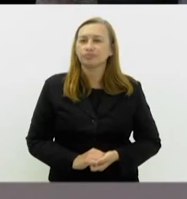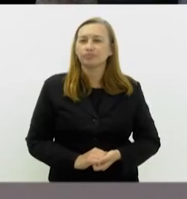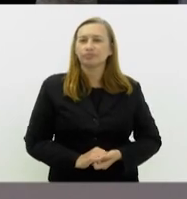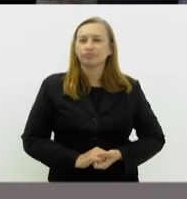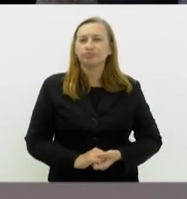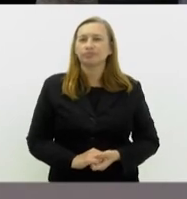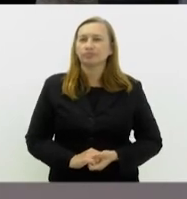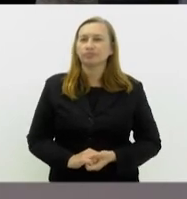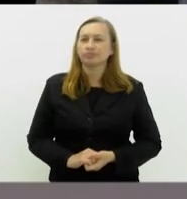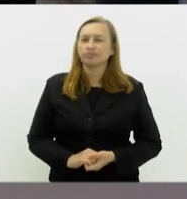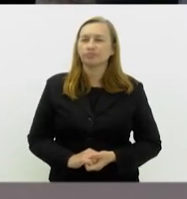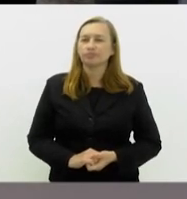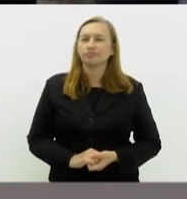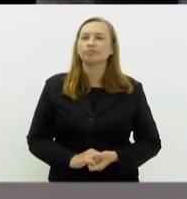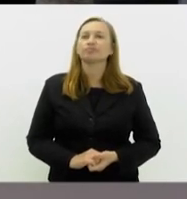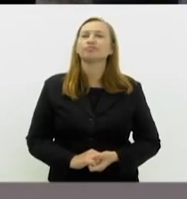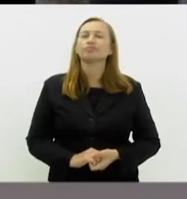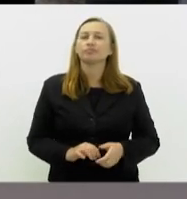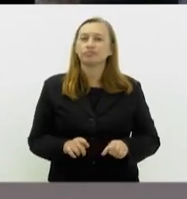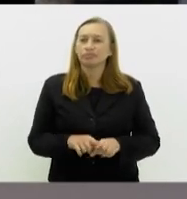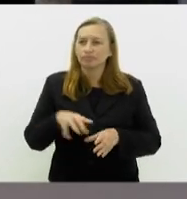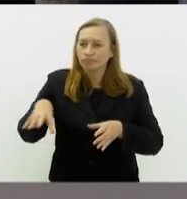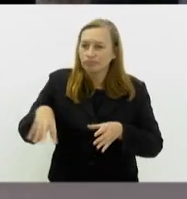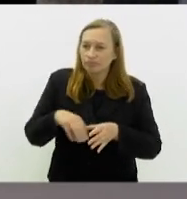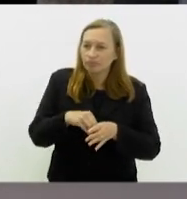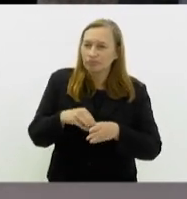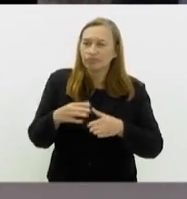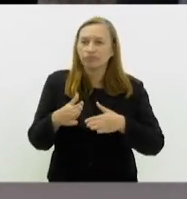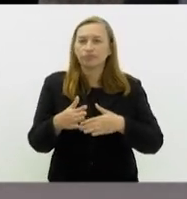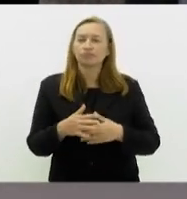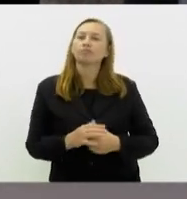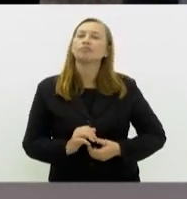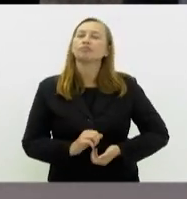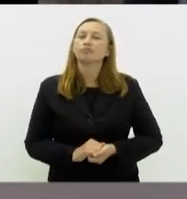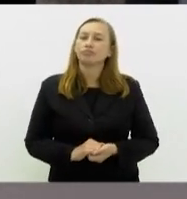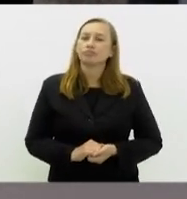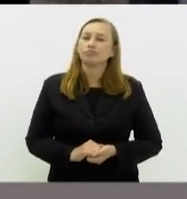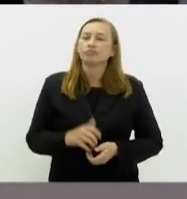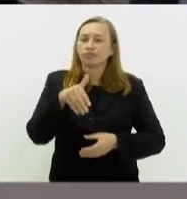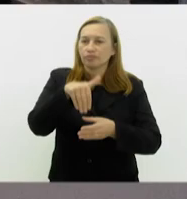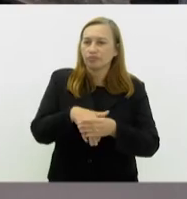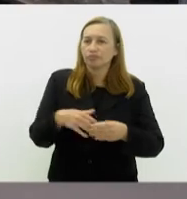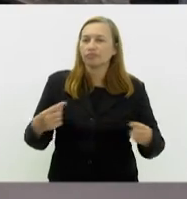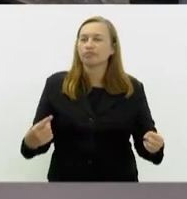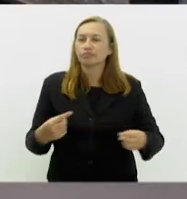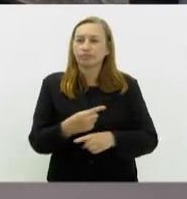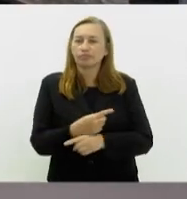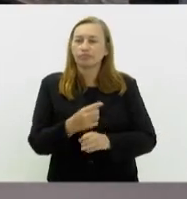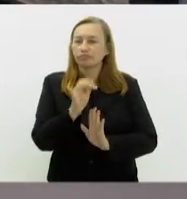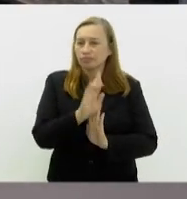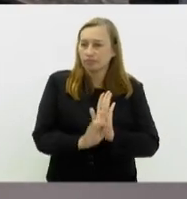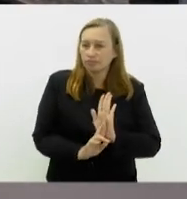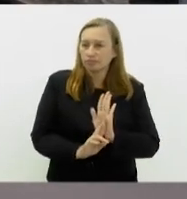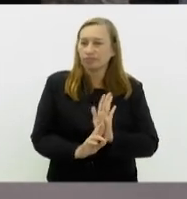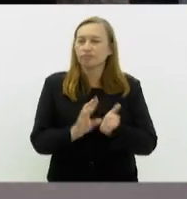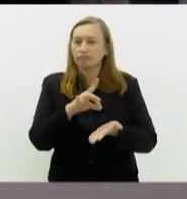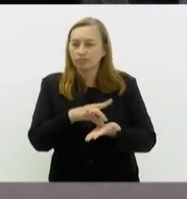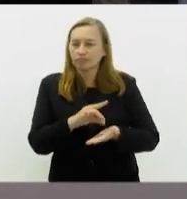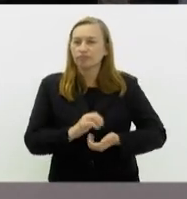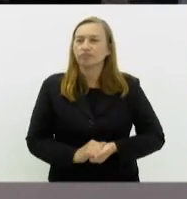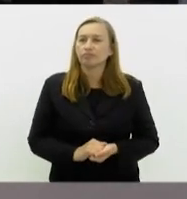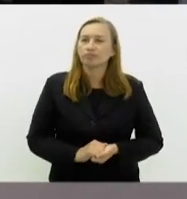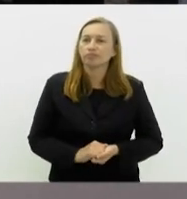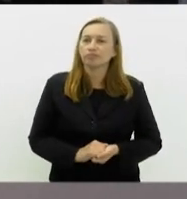militares acrescentar onde couber os itens abaixo do voto divergente no relatório original